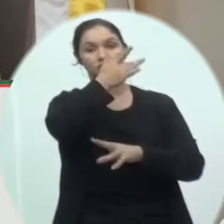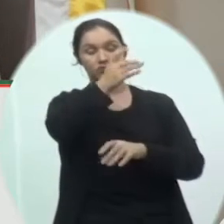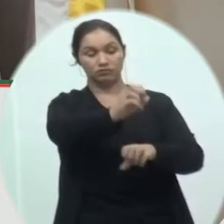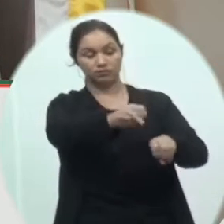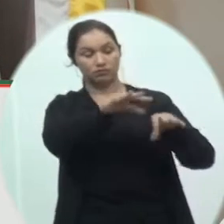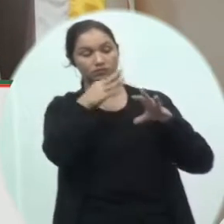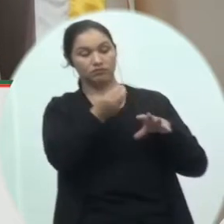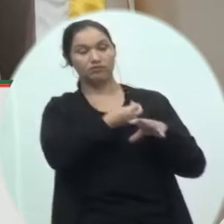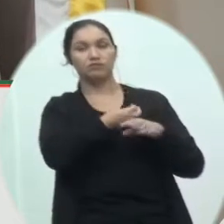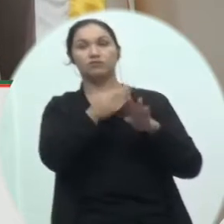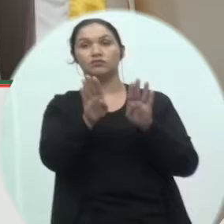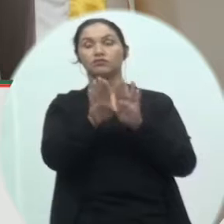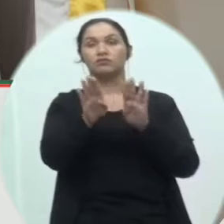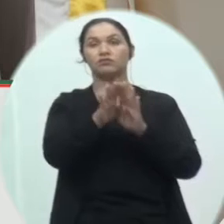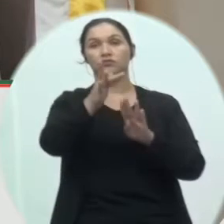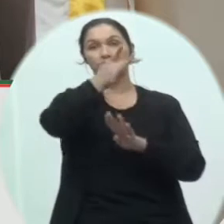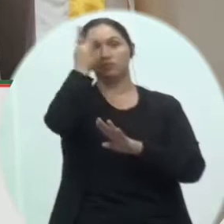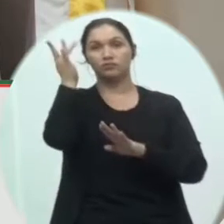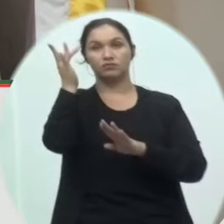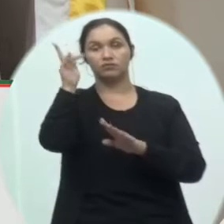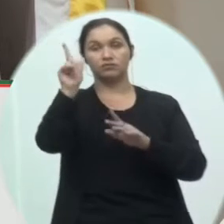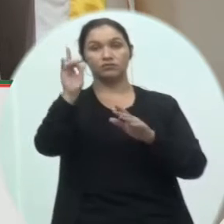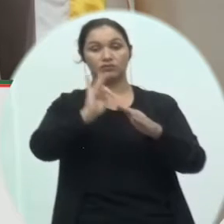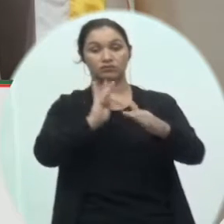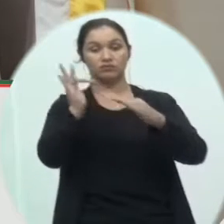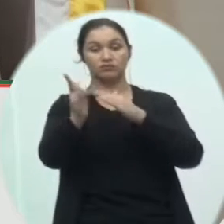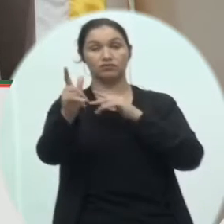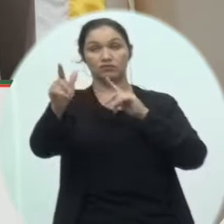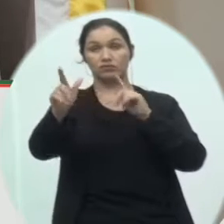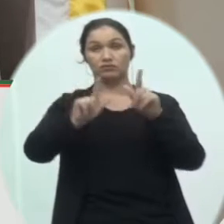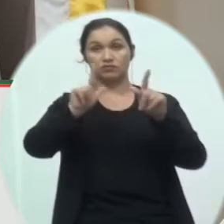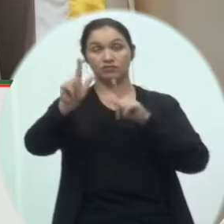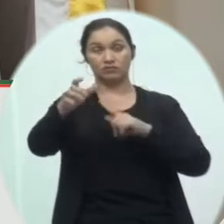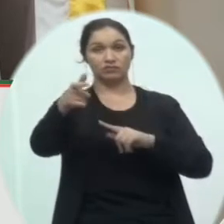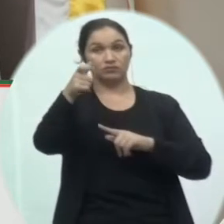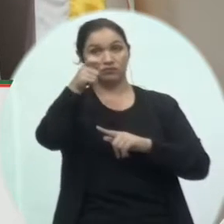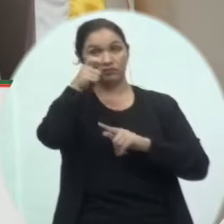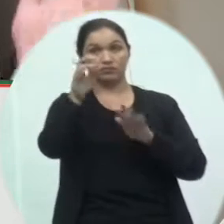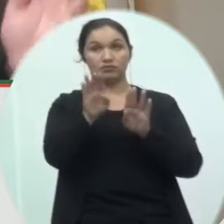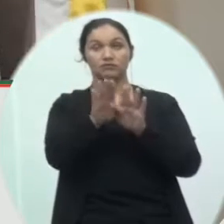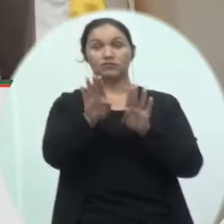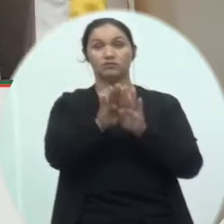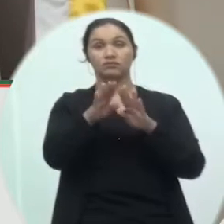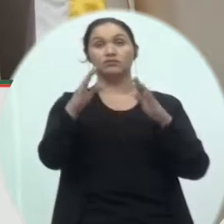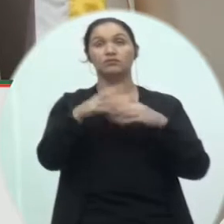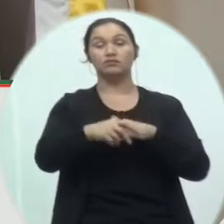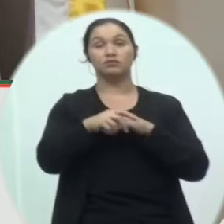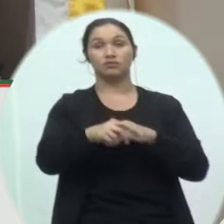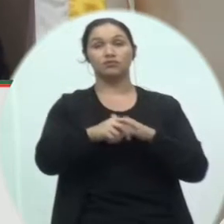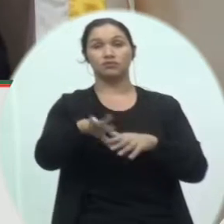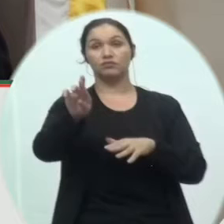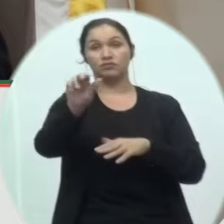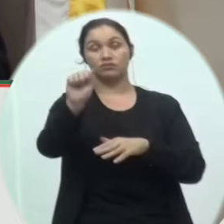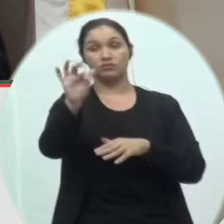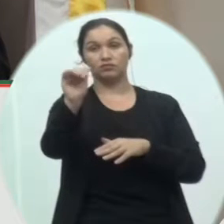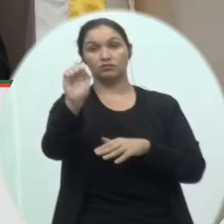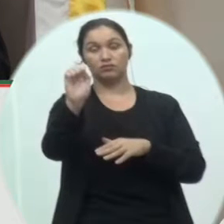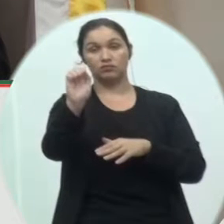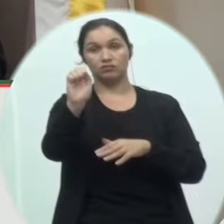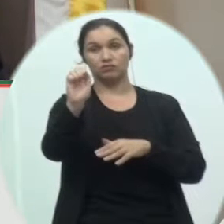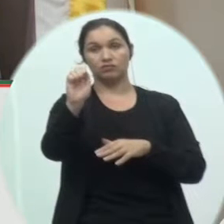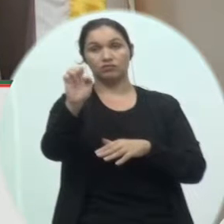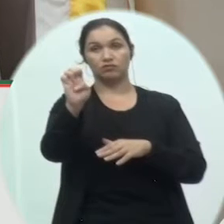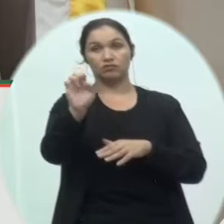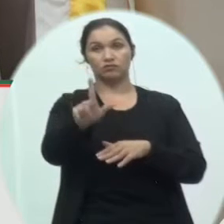plenária e pelas mídias sociais e a TV Cidadã. Um saldo especial também ao Rafael, que aí está, amigo